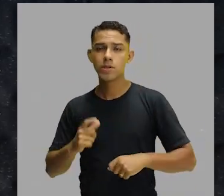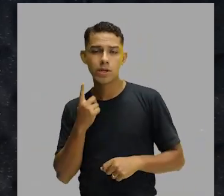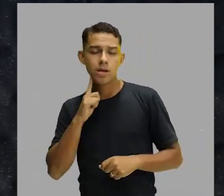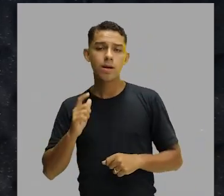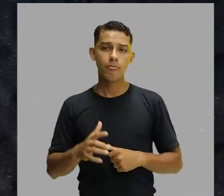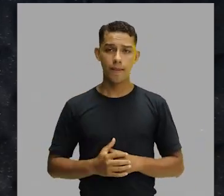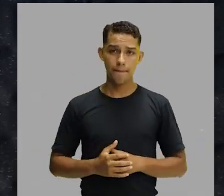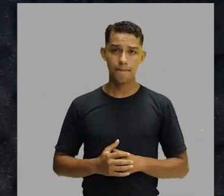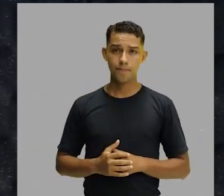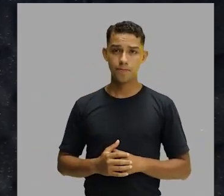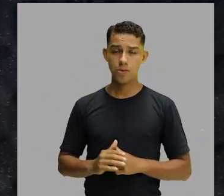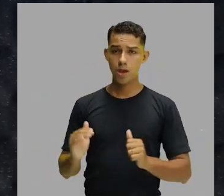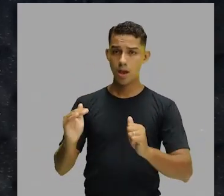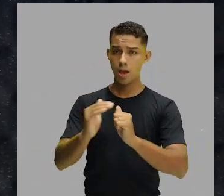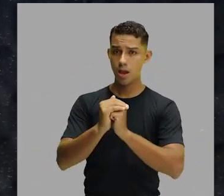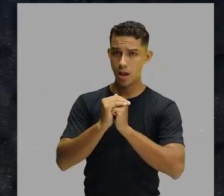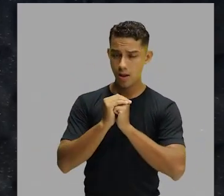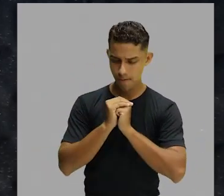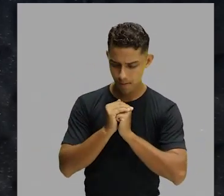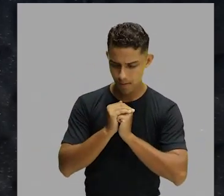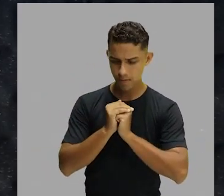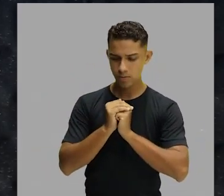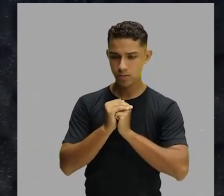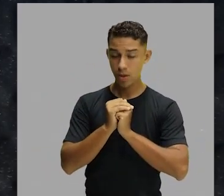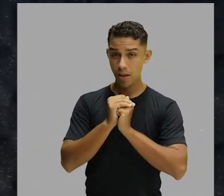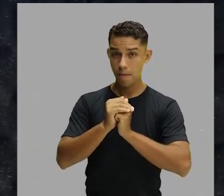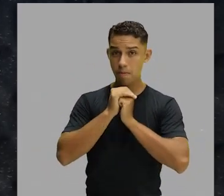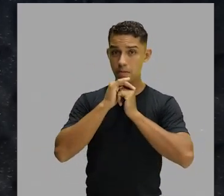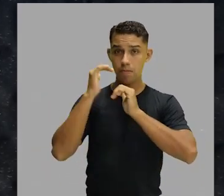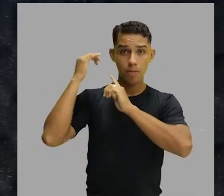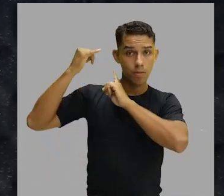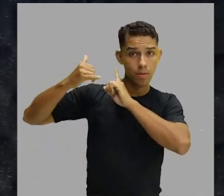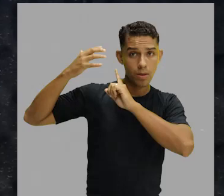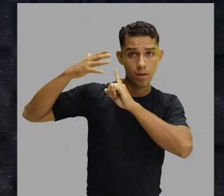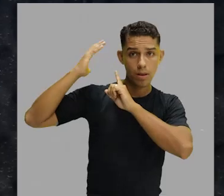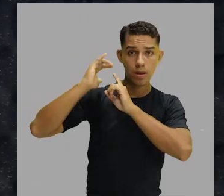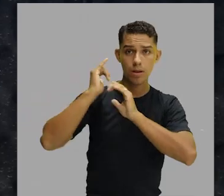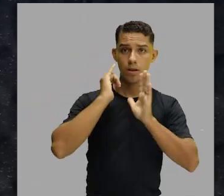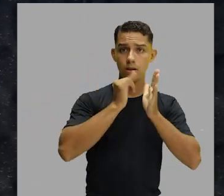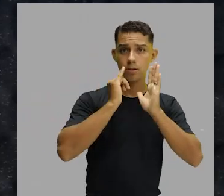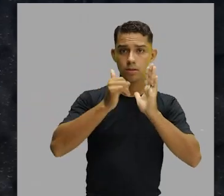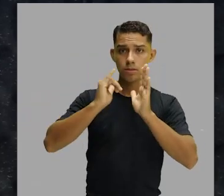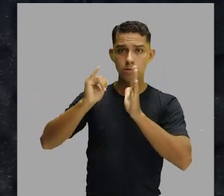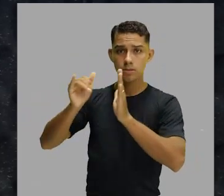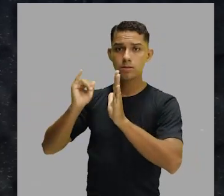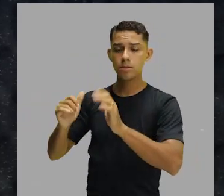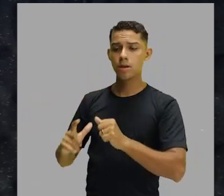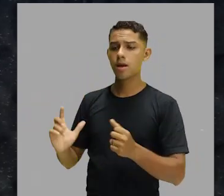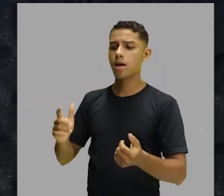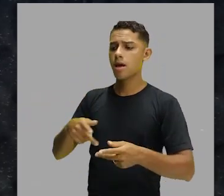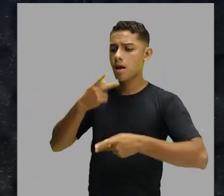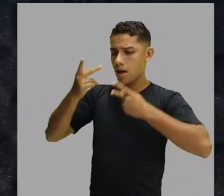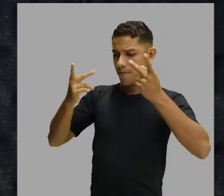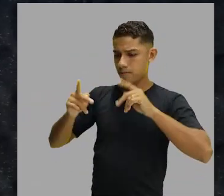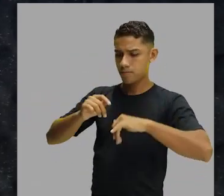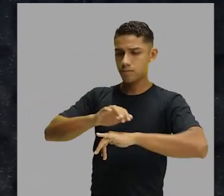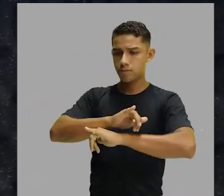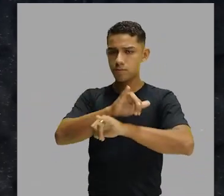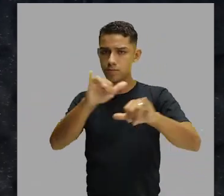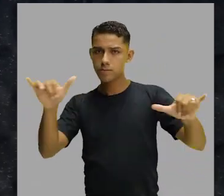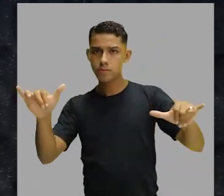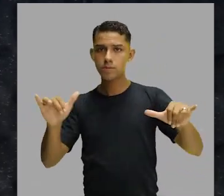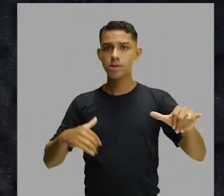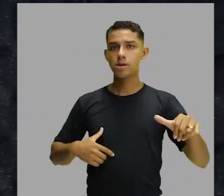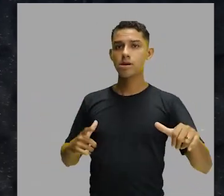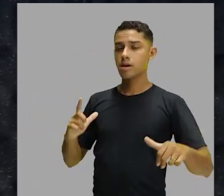missas eram celebradas em latim, uma língua que era muito desconhecida da sociedade. Então, não se sabia nem o